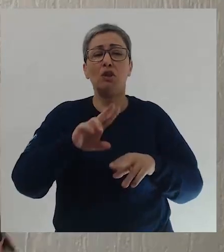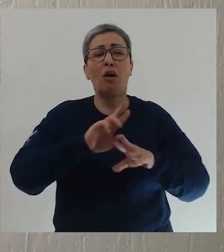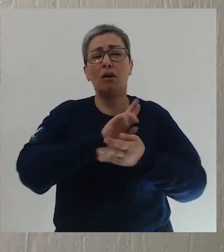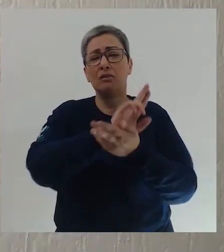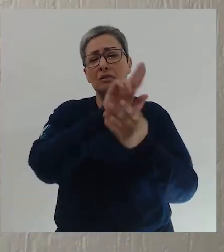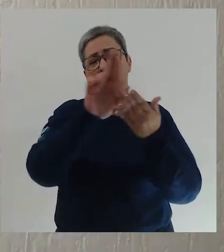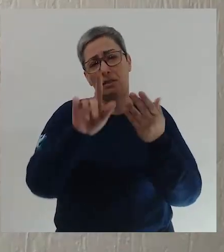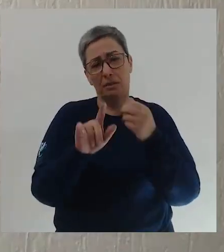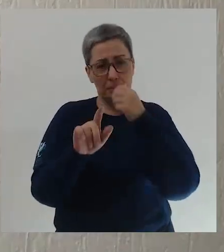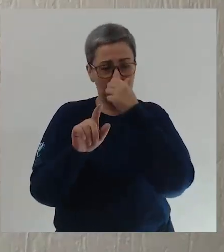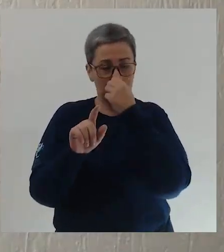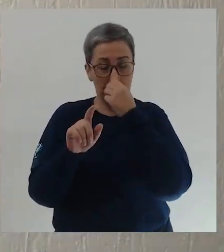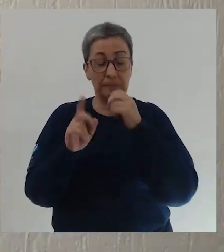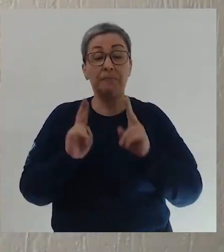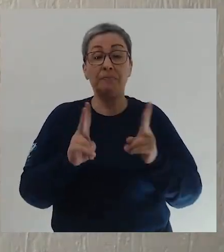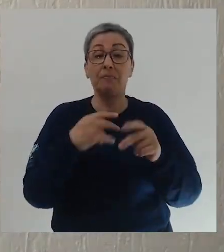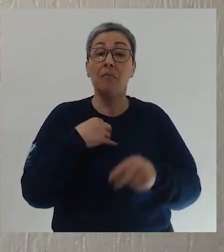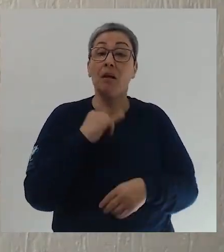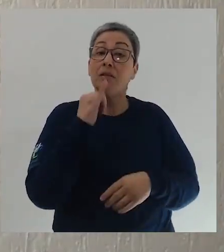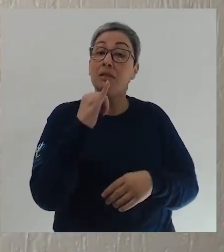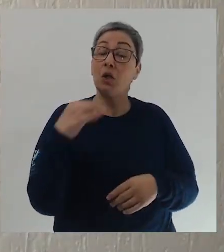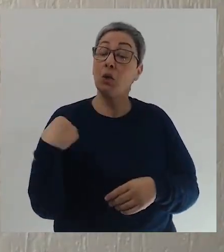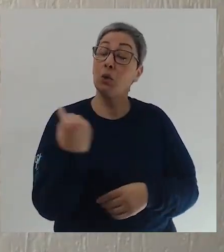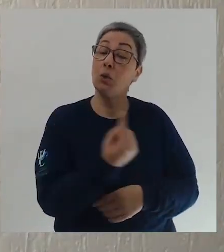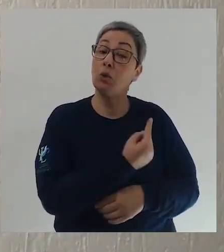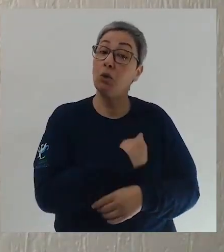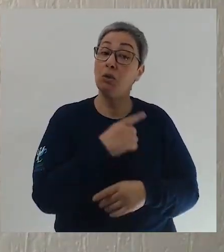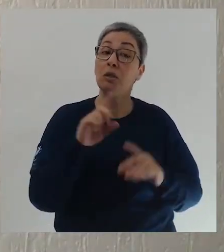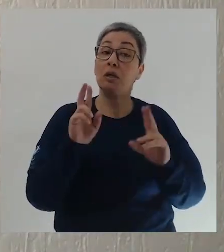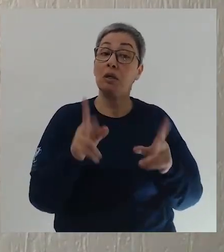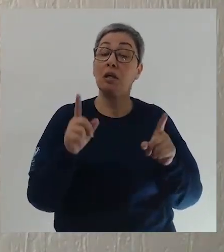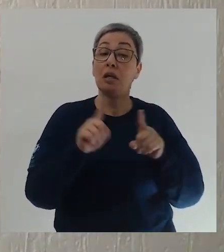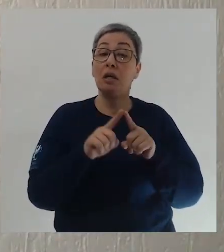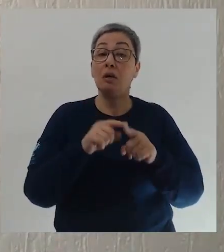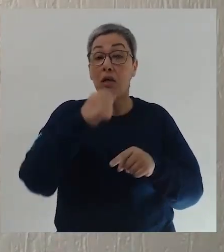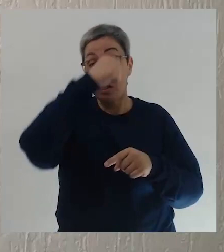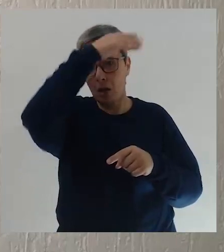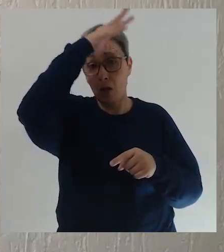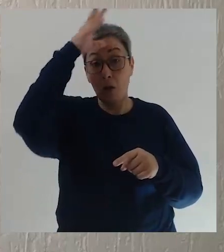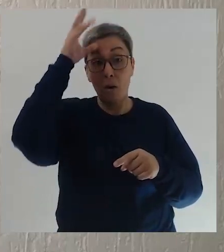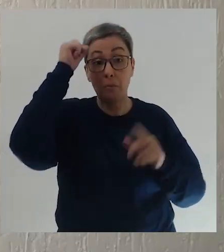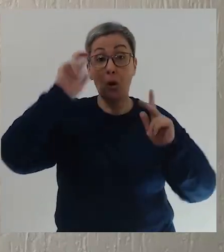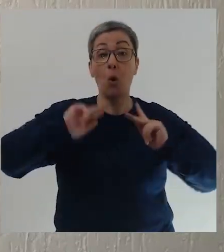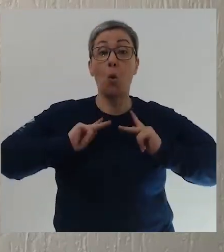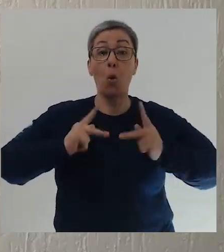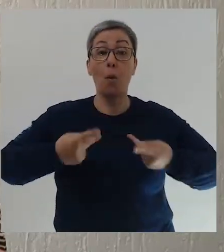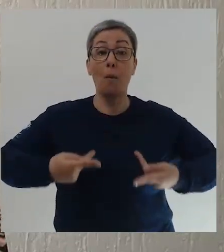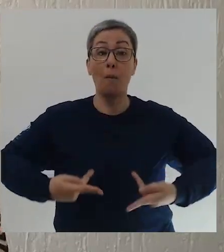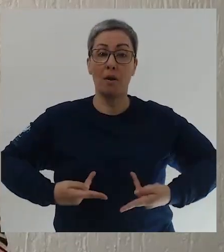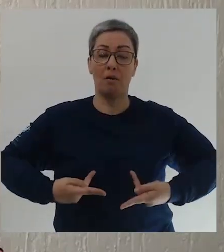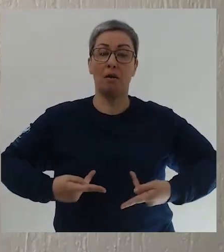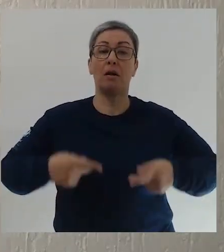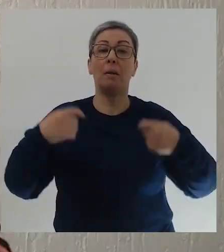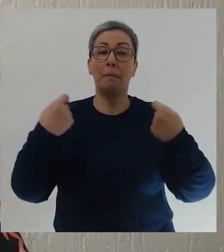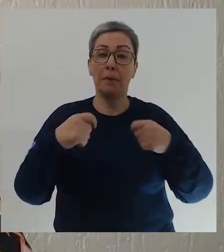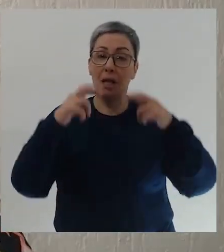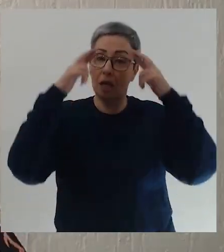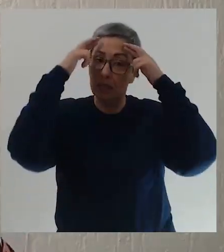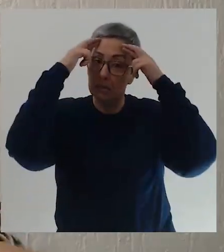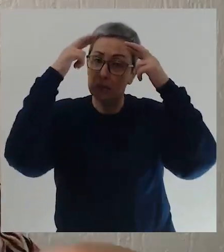Nós somos apenas diferentes, por isso continuo afirmando para todos nós que nós somos da raça humana, então a gente precisa